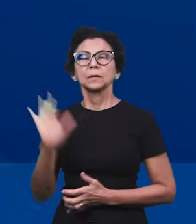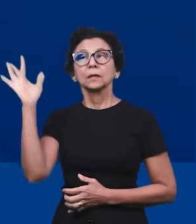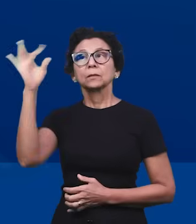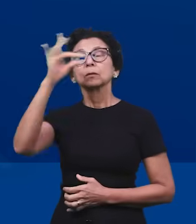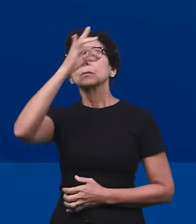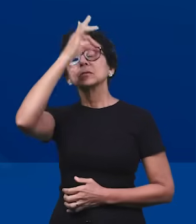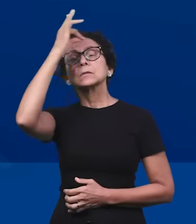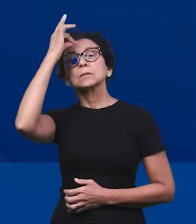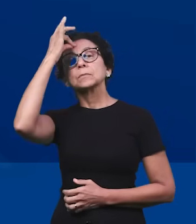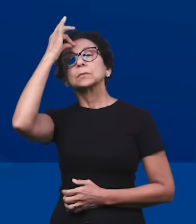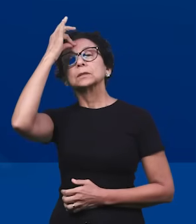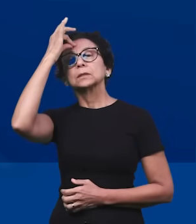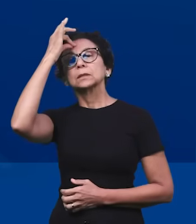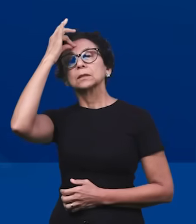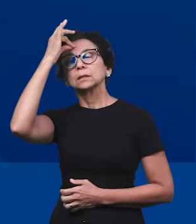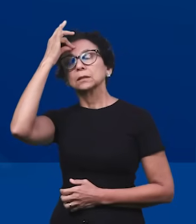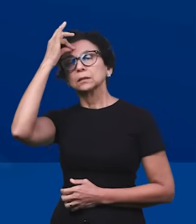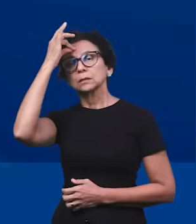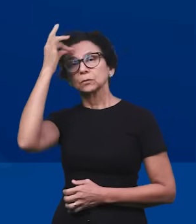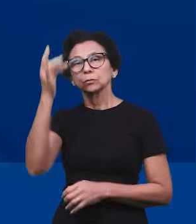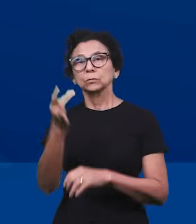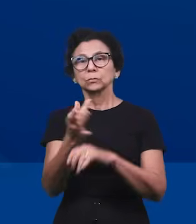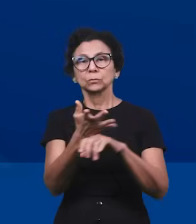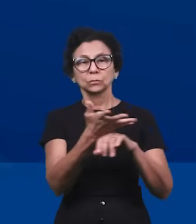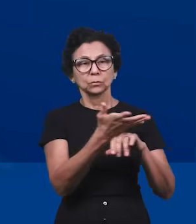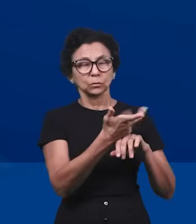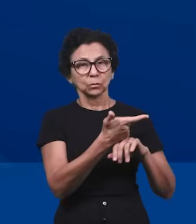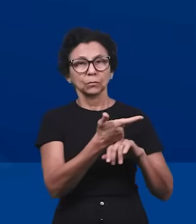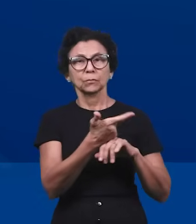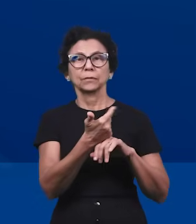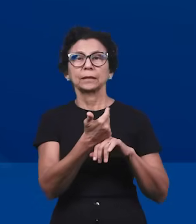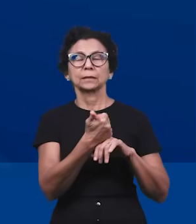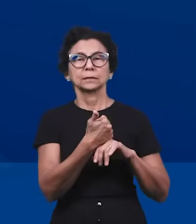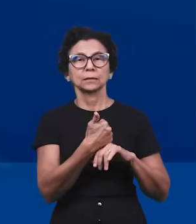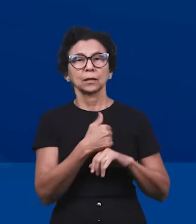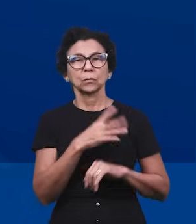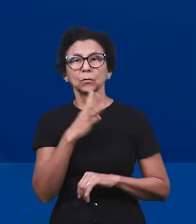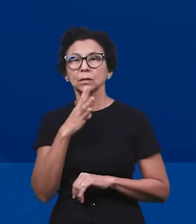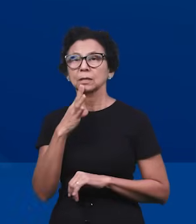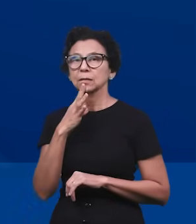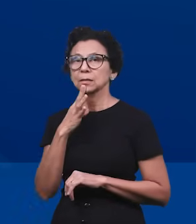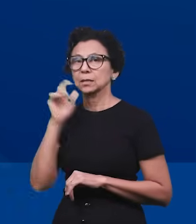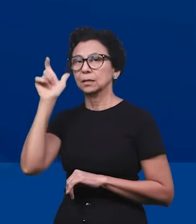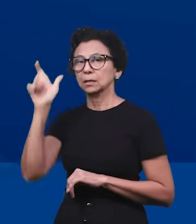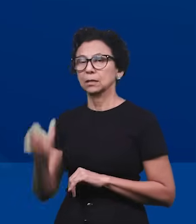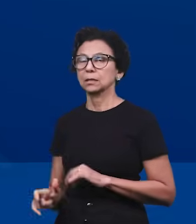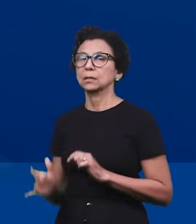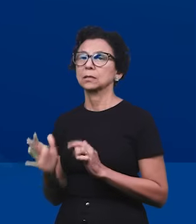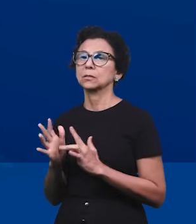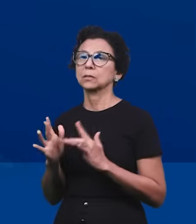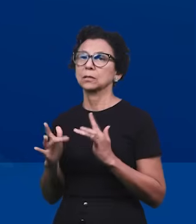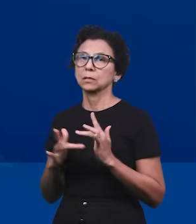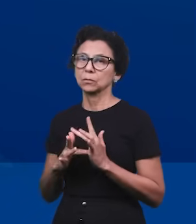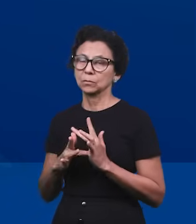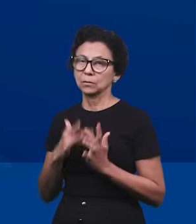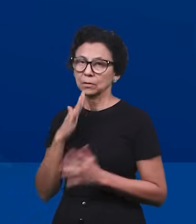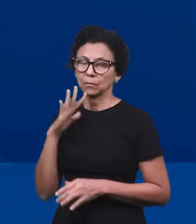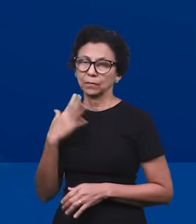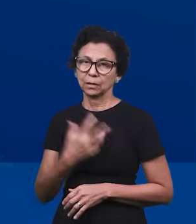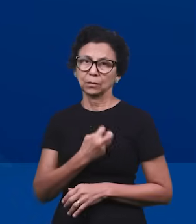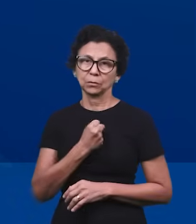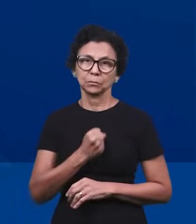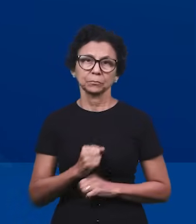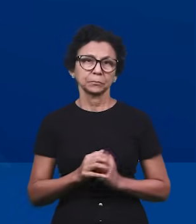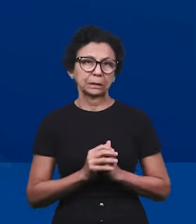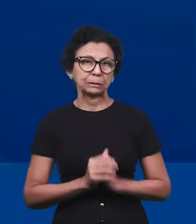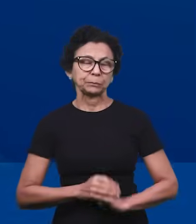nos alcança, ele nos direciona para a grande luz, que é o Senhor Jesus. Amém?